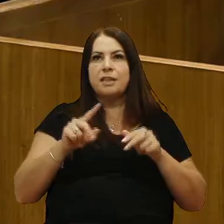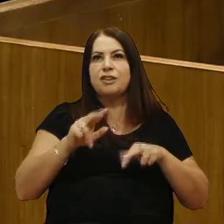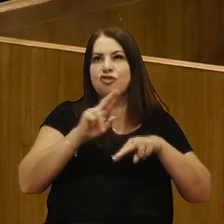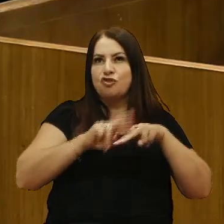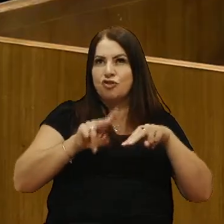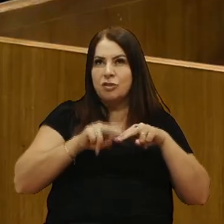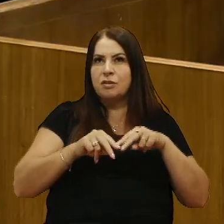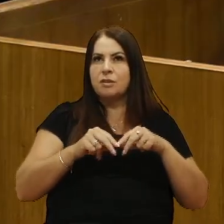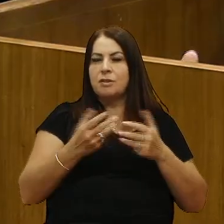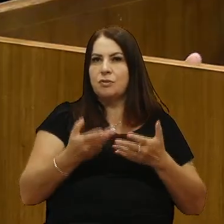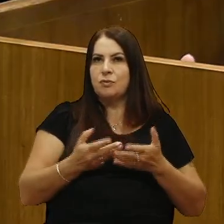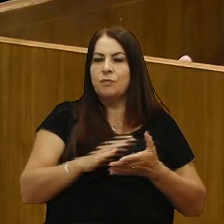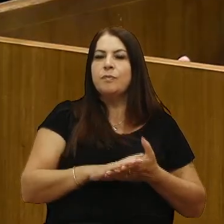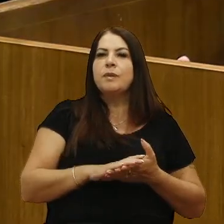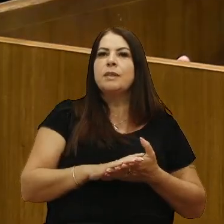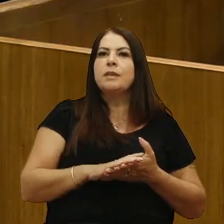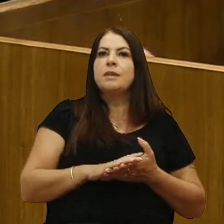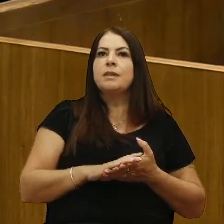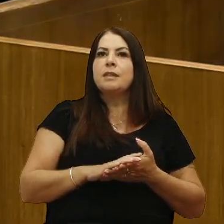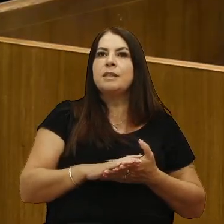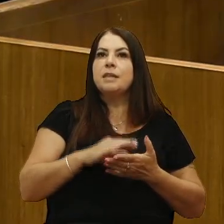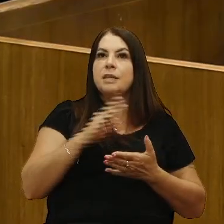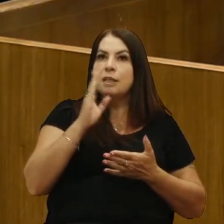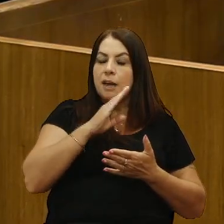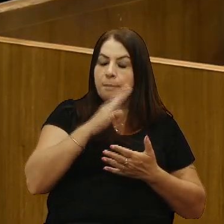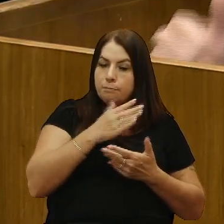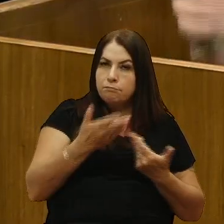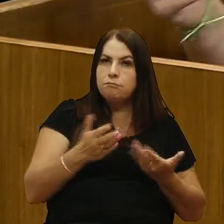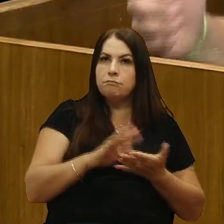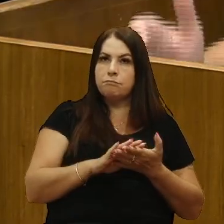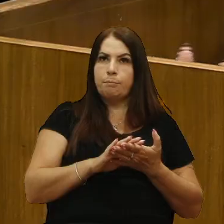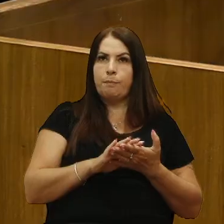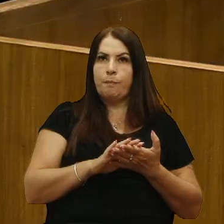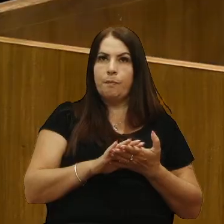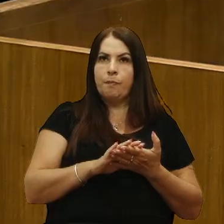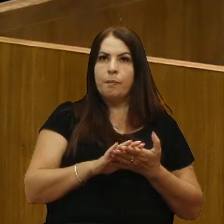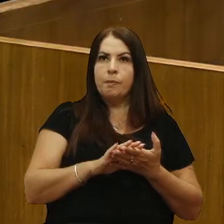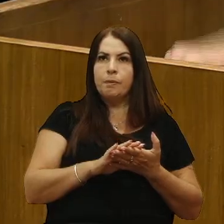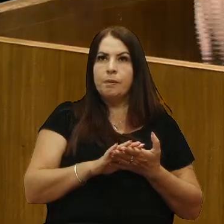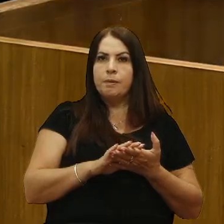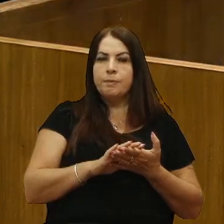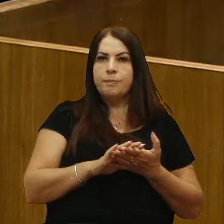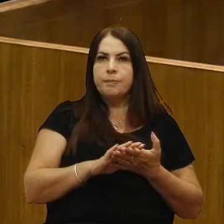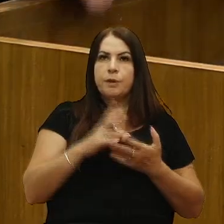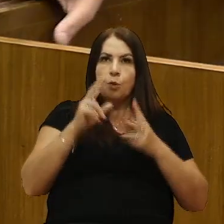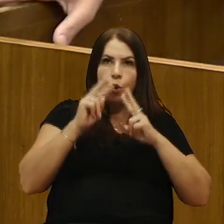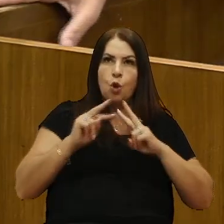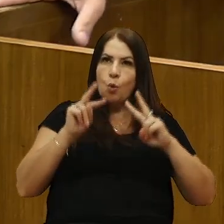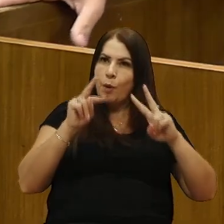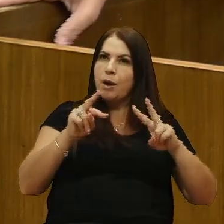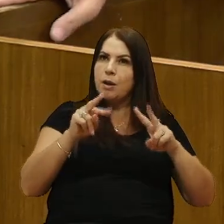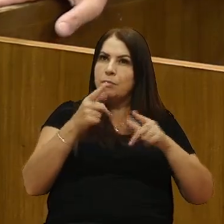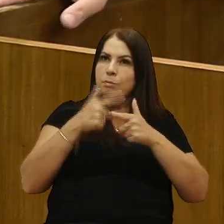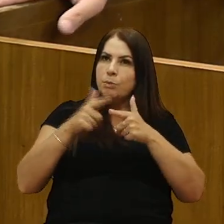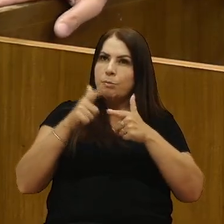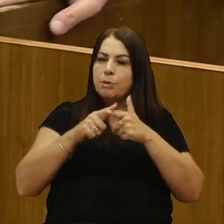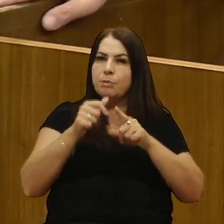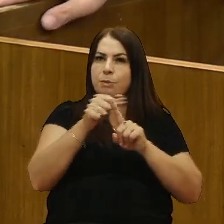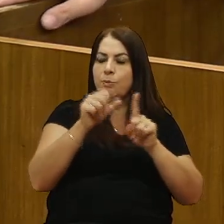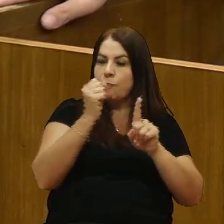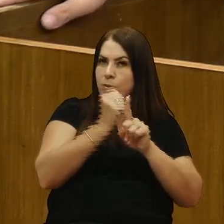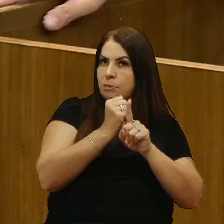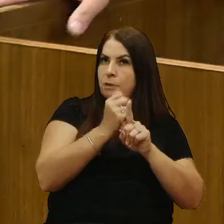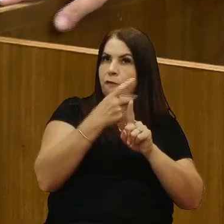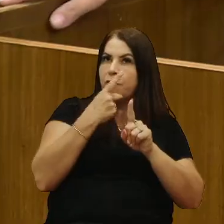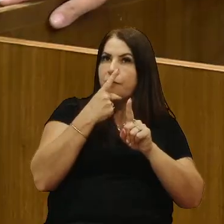e de sexo, e que urgentemente, né, nós temos que olhar para esse problema do feminicídio e tratar